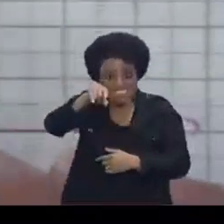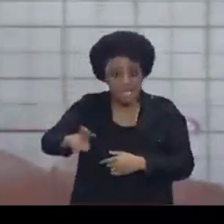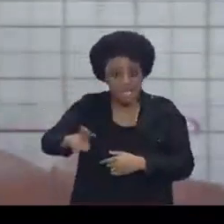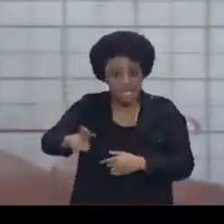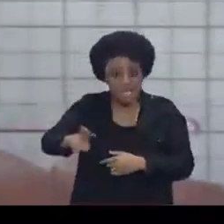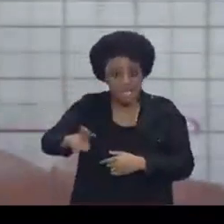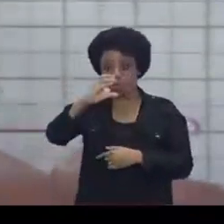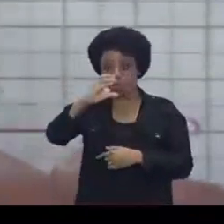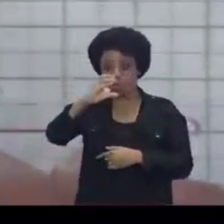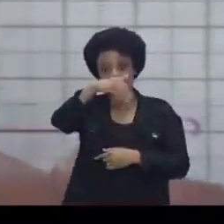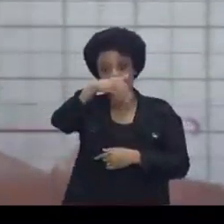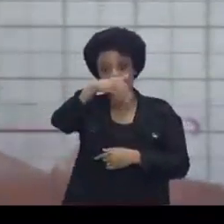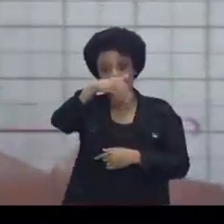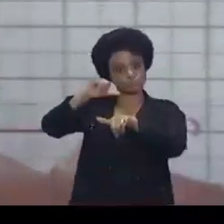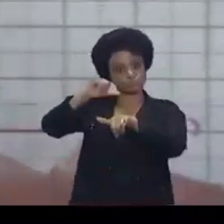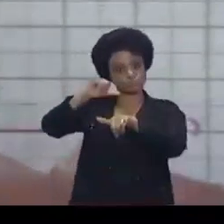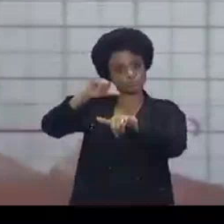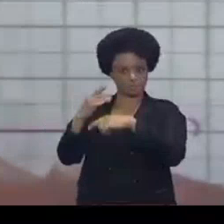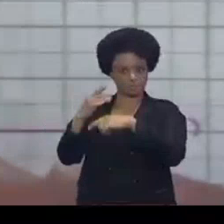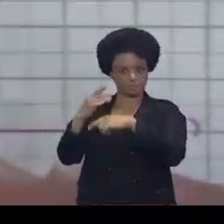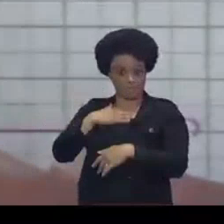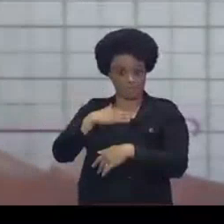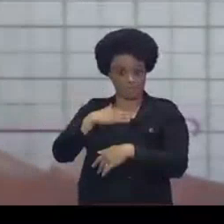centímetros, a escala vai estar em